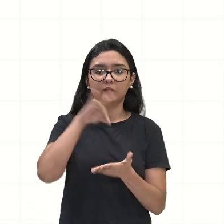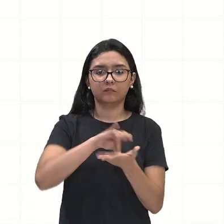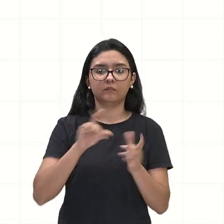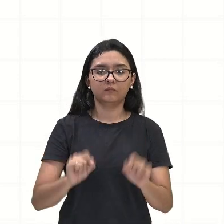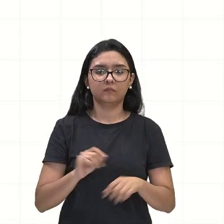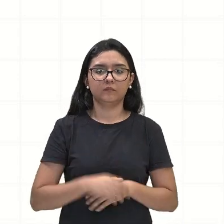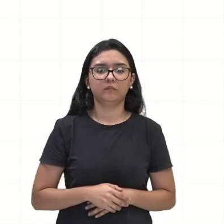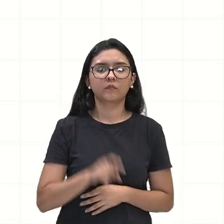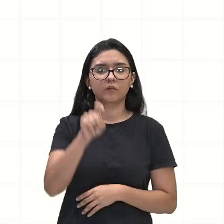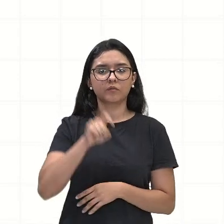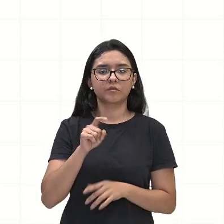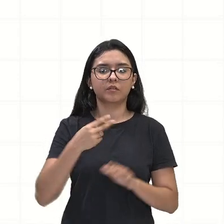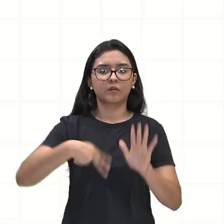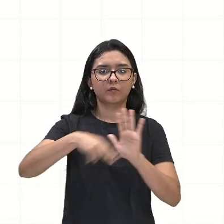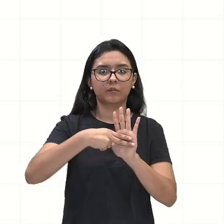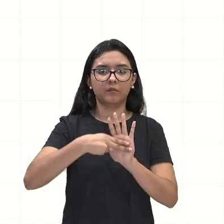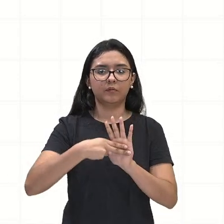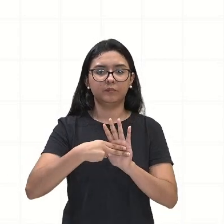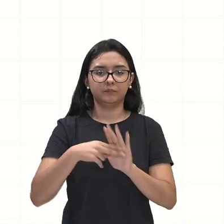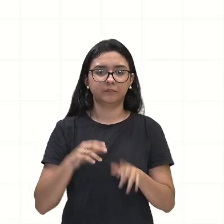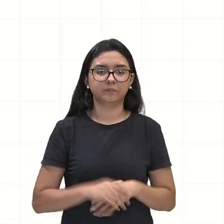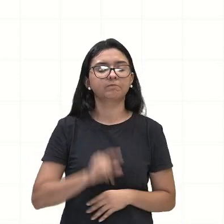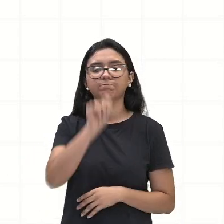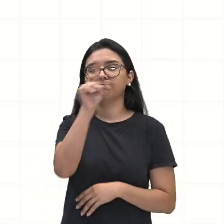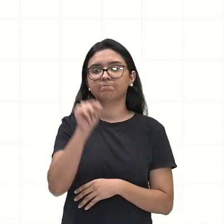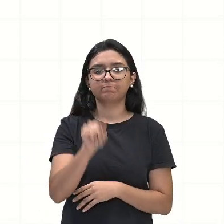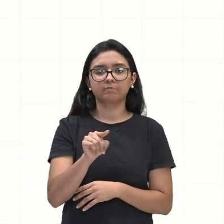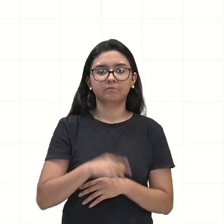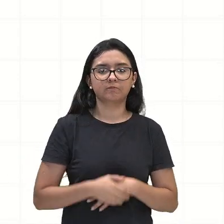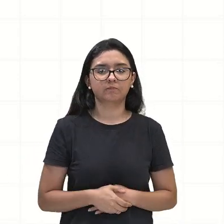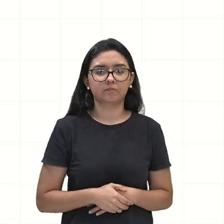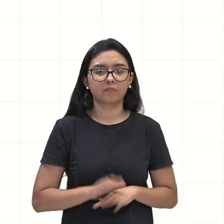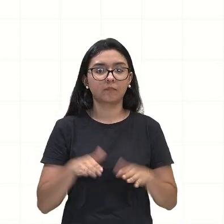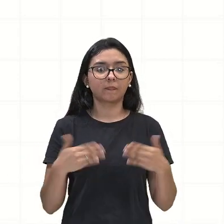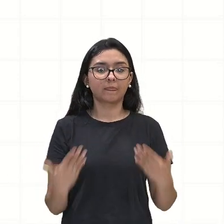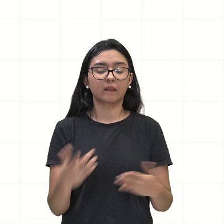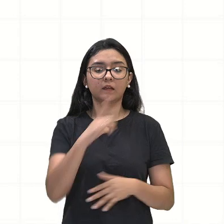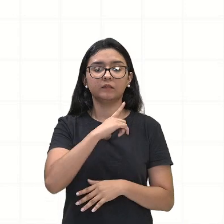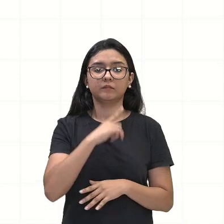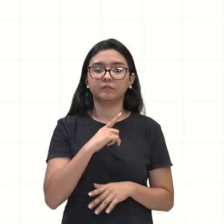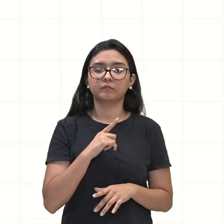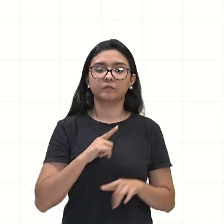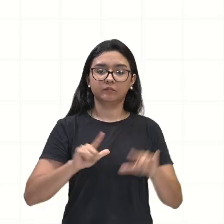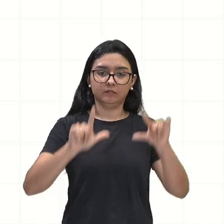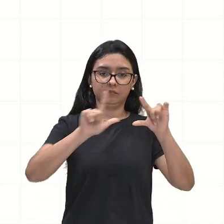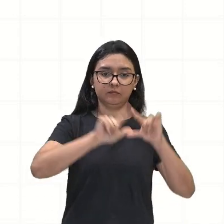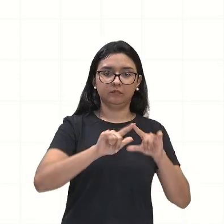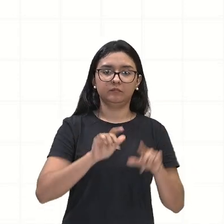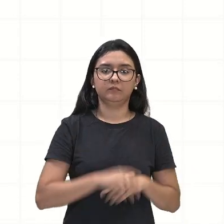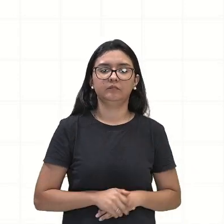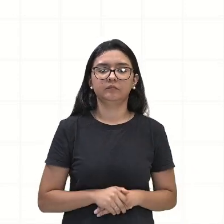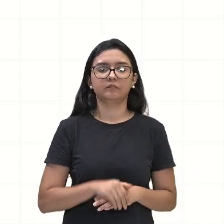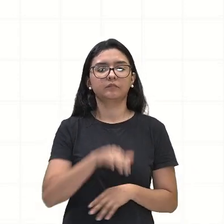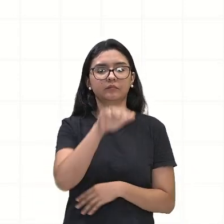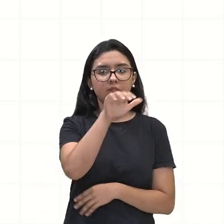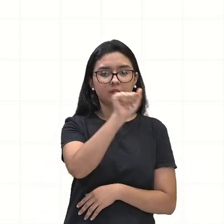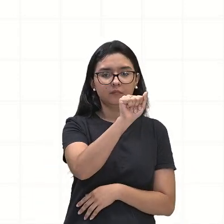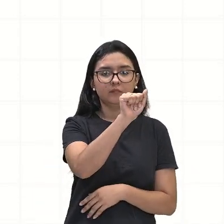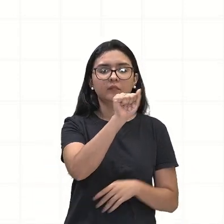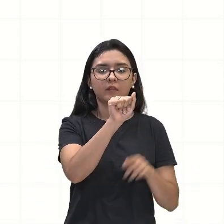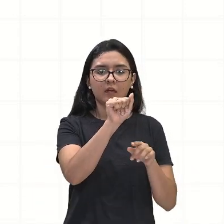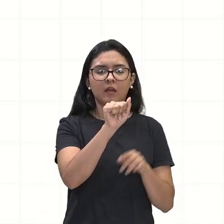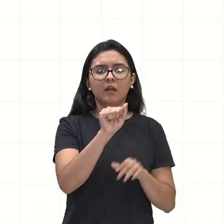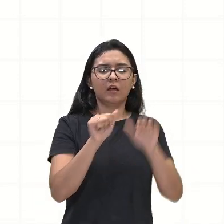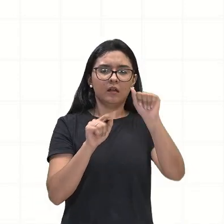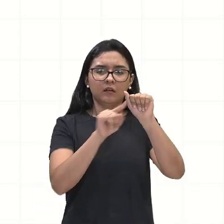é igual a... Muito bem. Então, nós temos um triângulo AEB que eu tenho